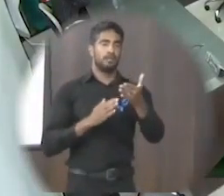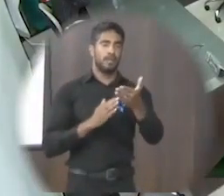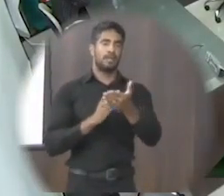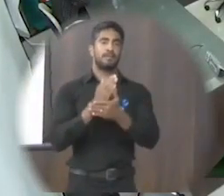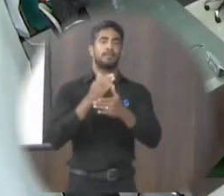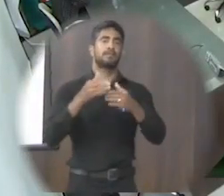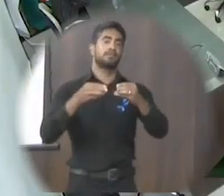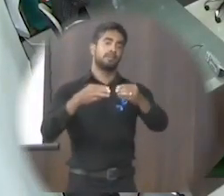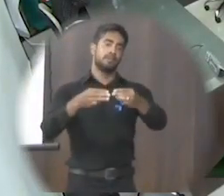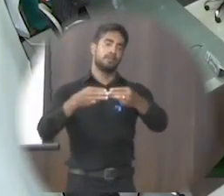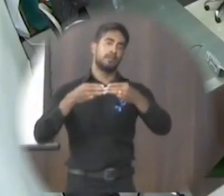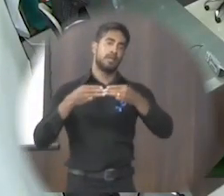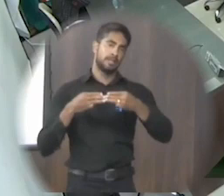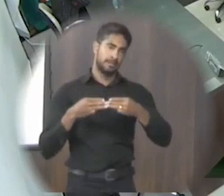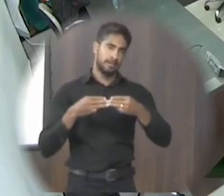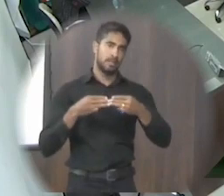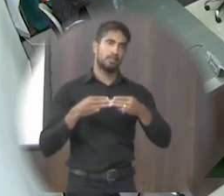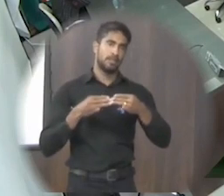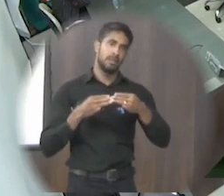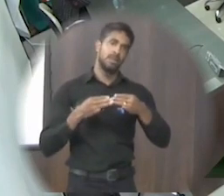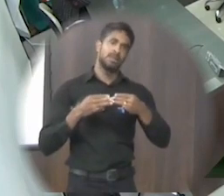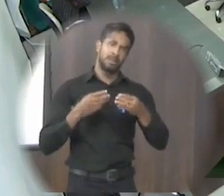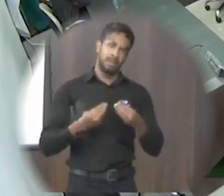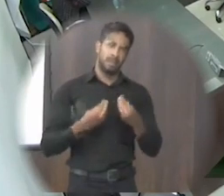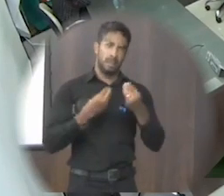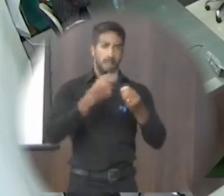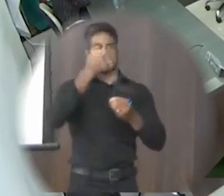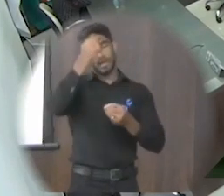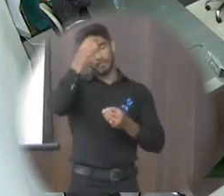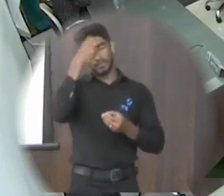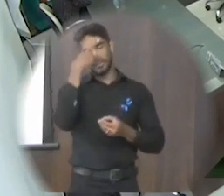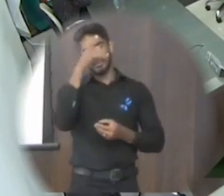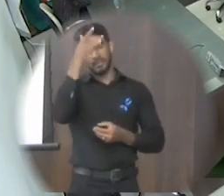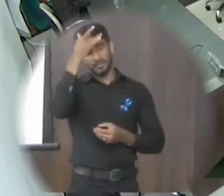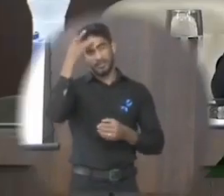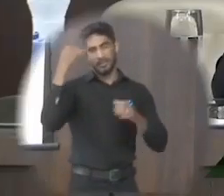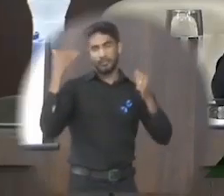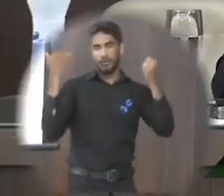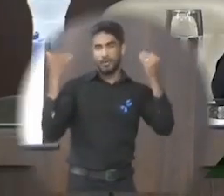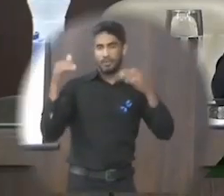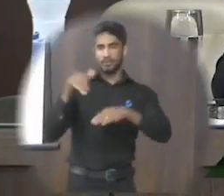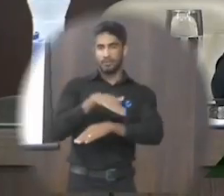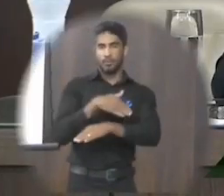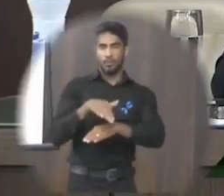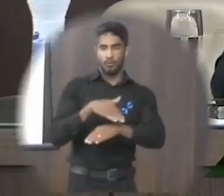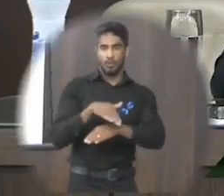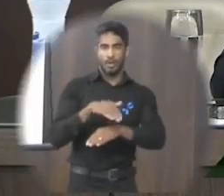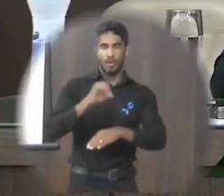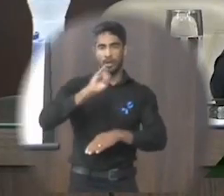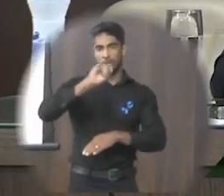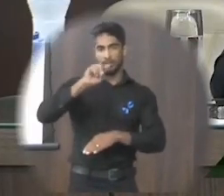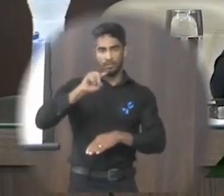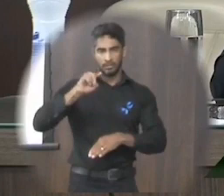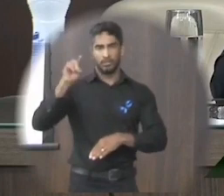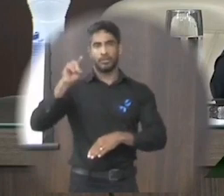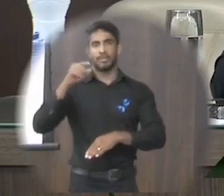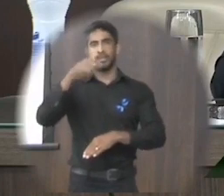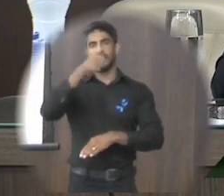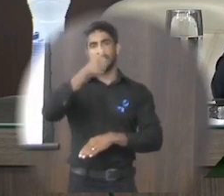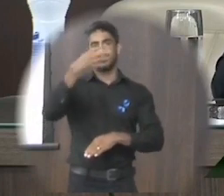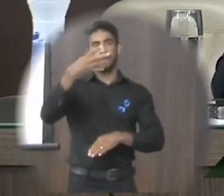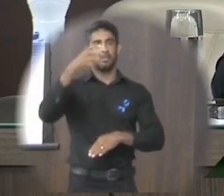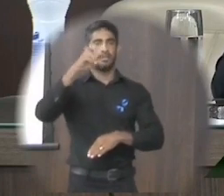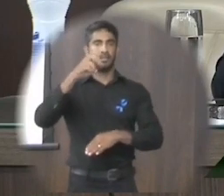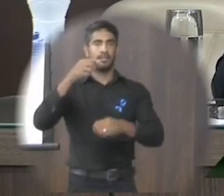presente moção de congratulação e, após aprovada, que seja dada ciência ao homenageado. Endereço: Rua José Augusto de Souza,